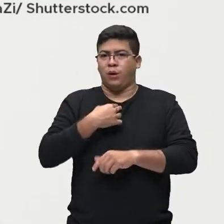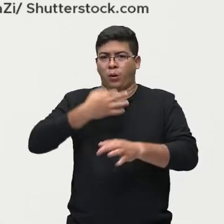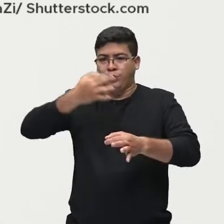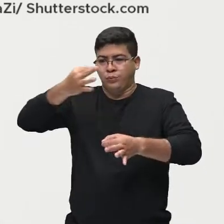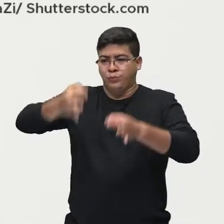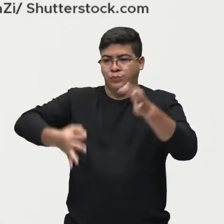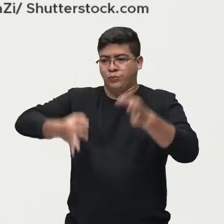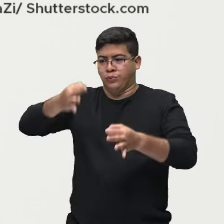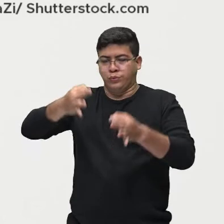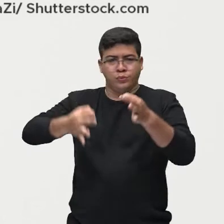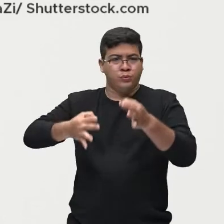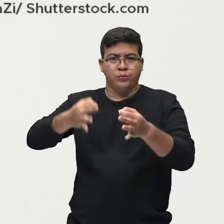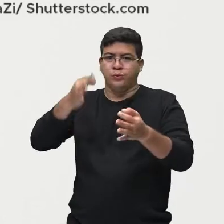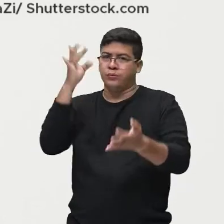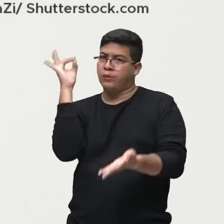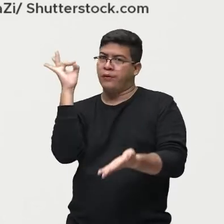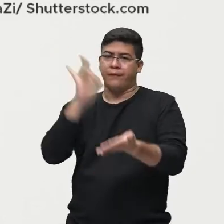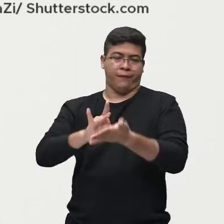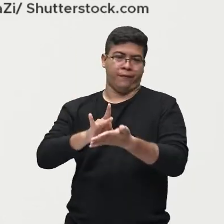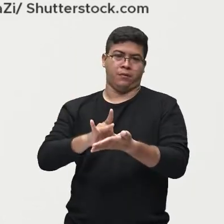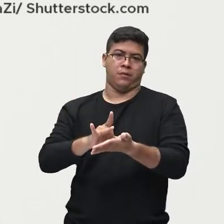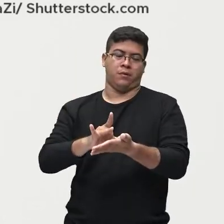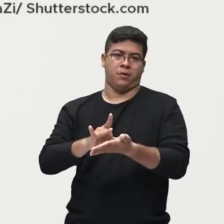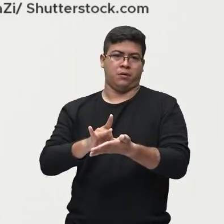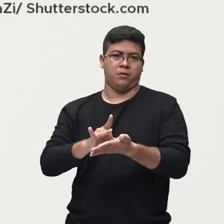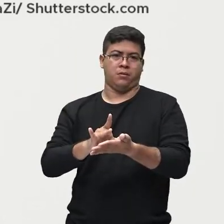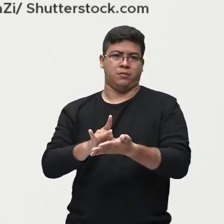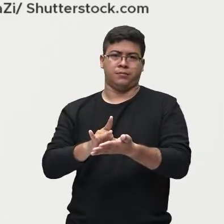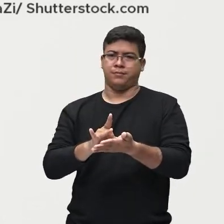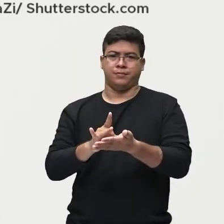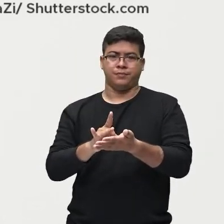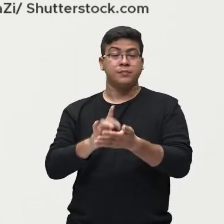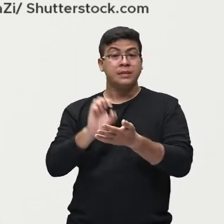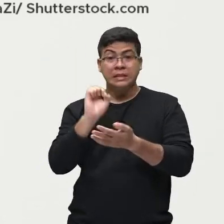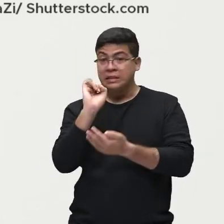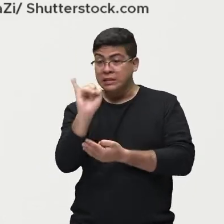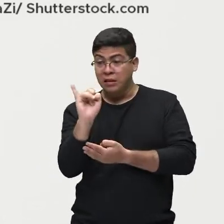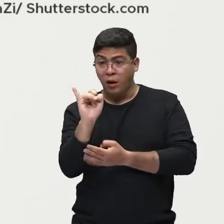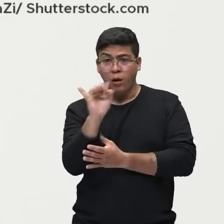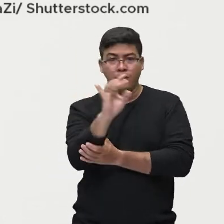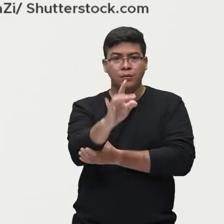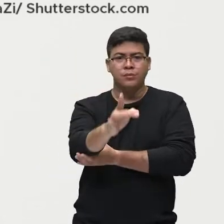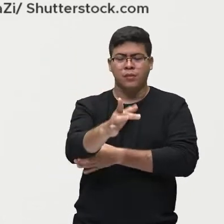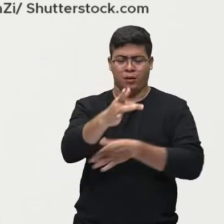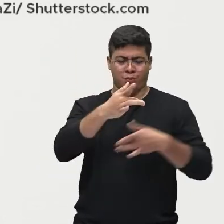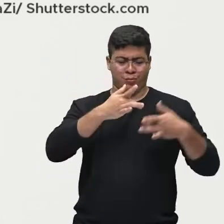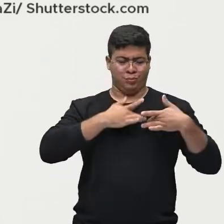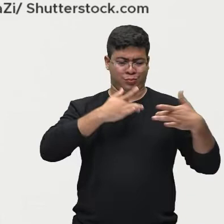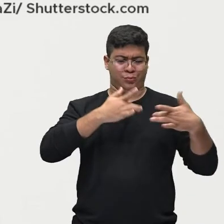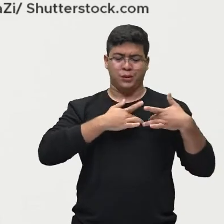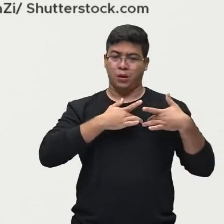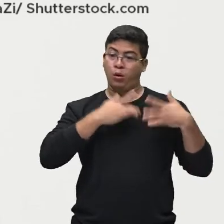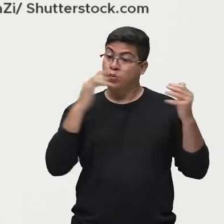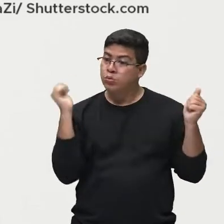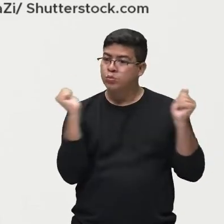justiça, né, verdadeira, se essa não vier com compaixão. Deve-se saber distinguir